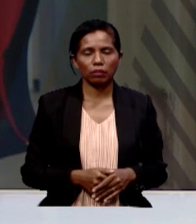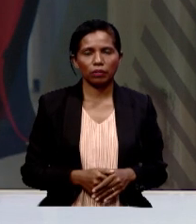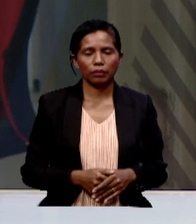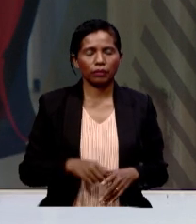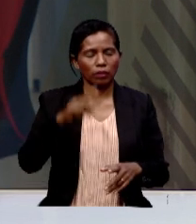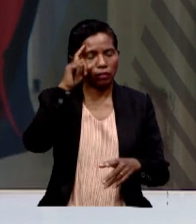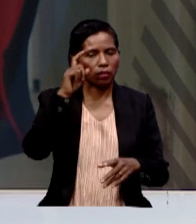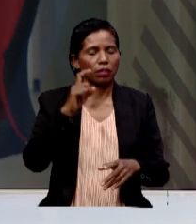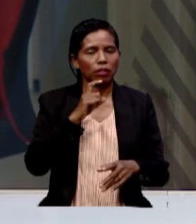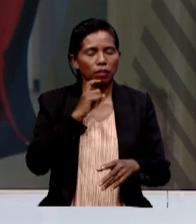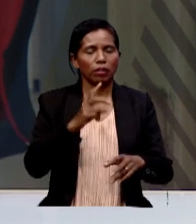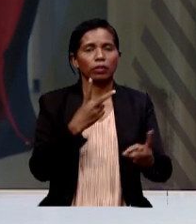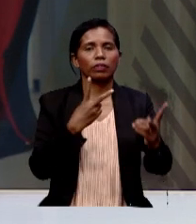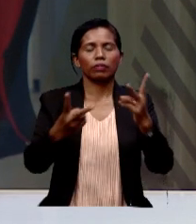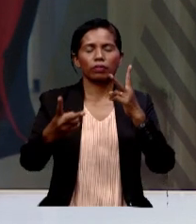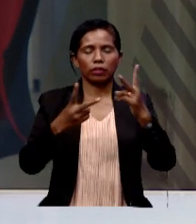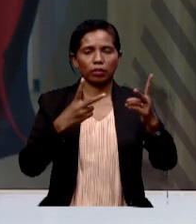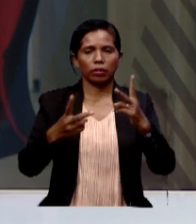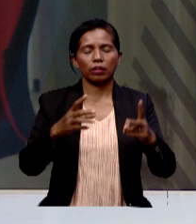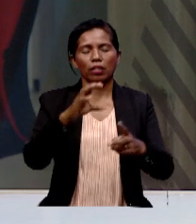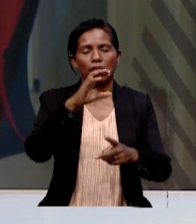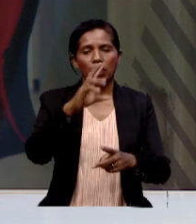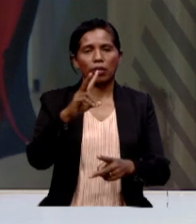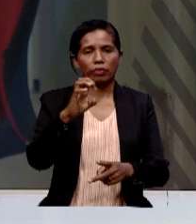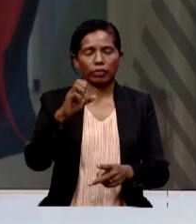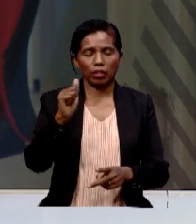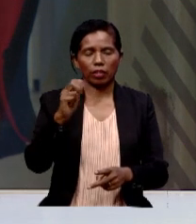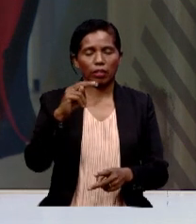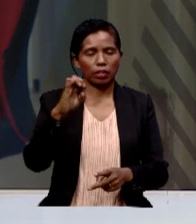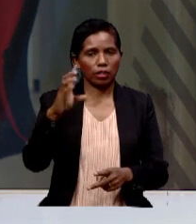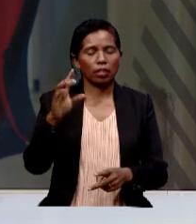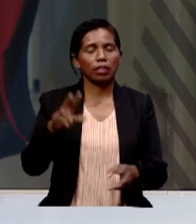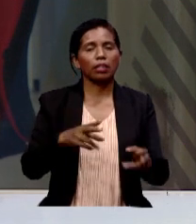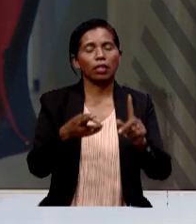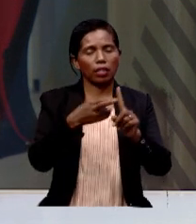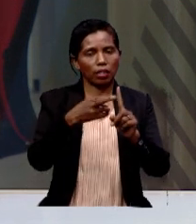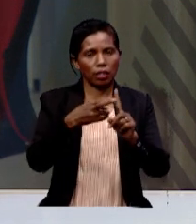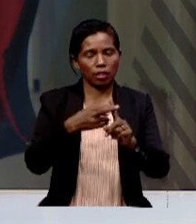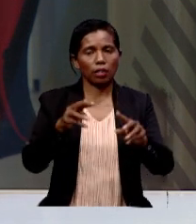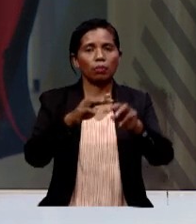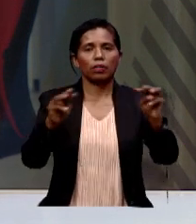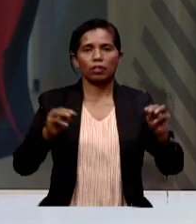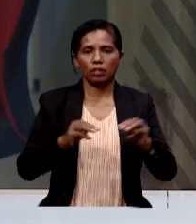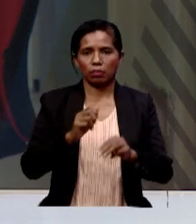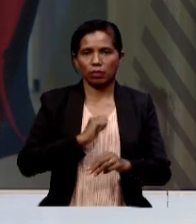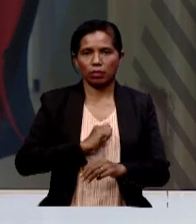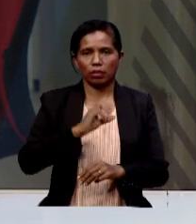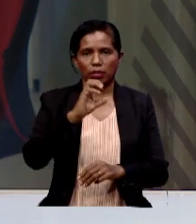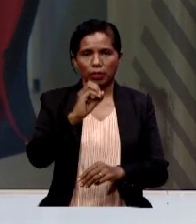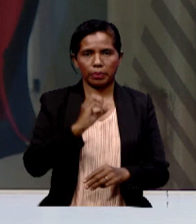Era la Sanano Guzmão visita a saudosa Bernardina Nyarate e a Soro Craic, município Ainaro.